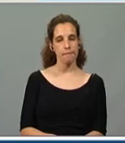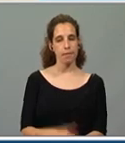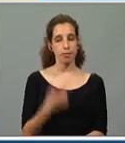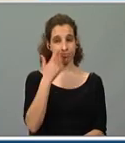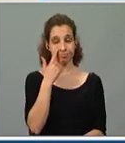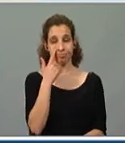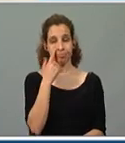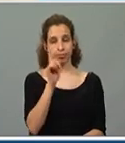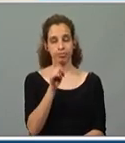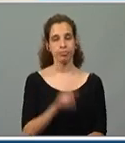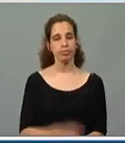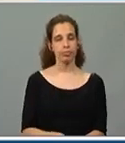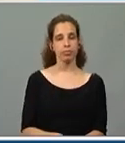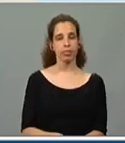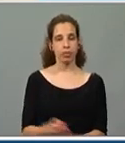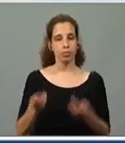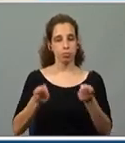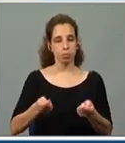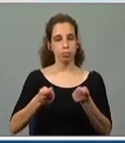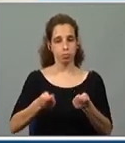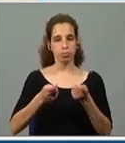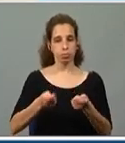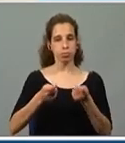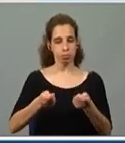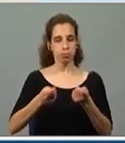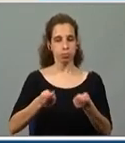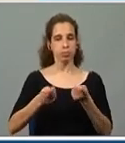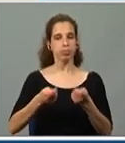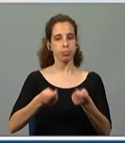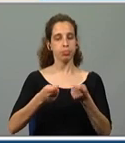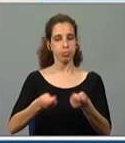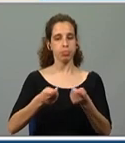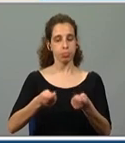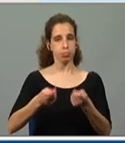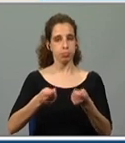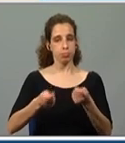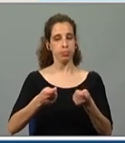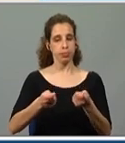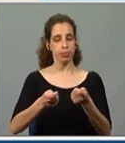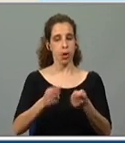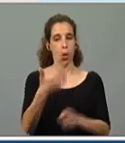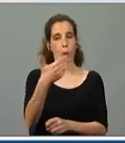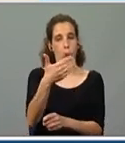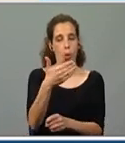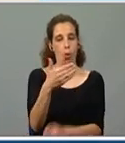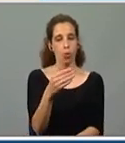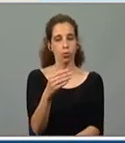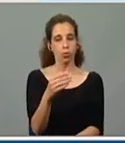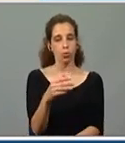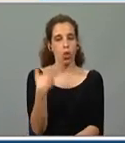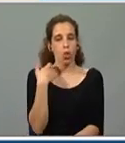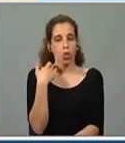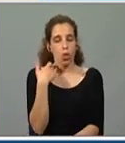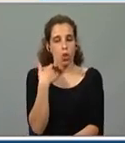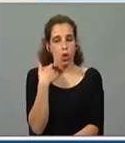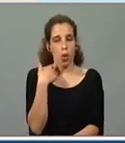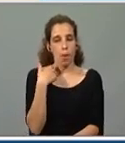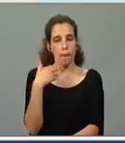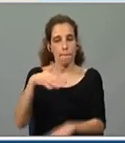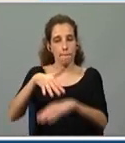Reparem, a peneira vai permitir que os pequenos grãos de areia